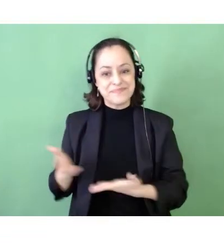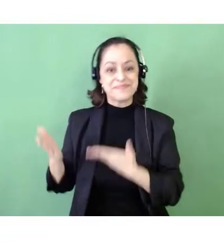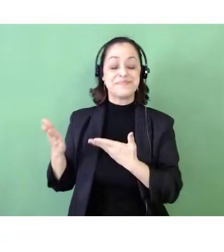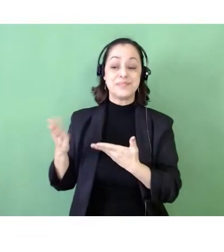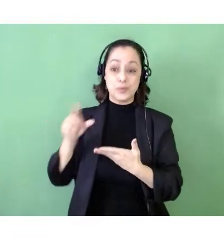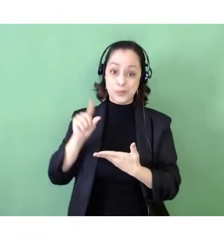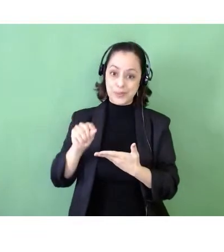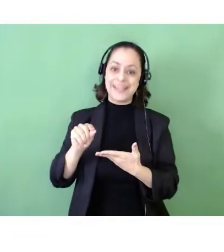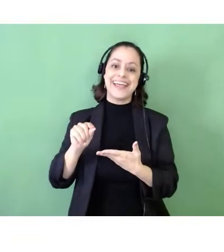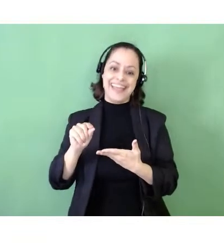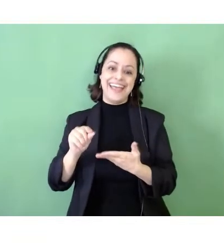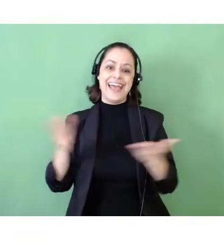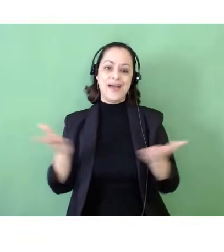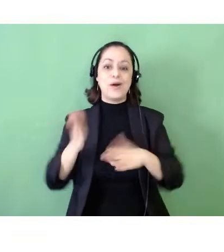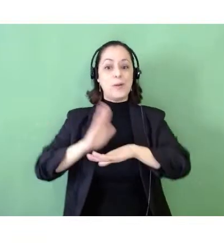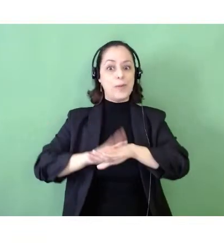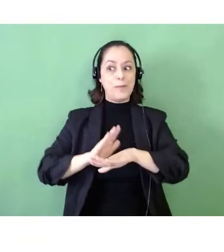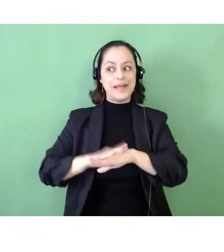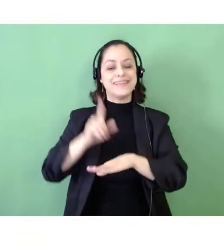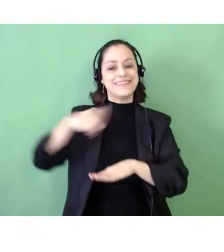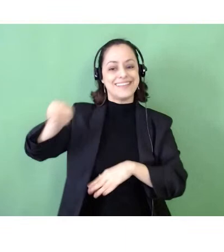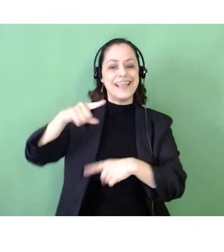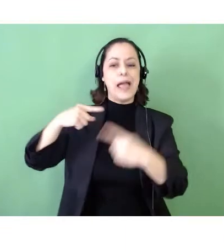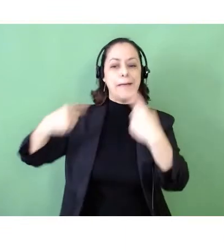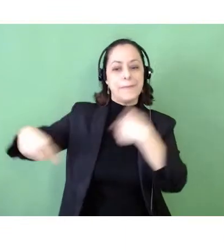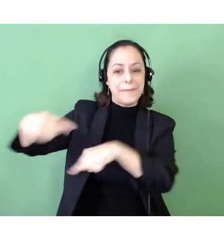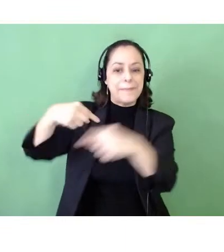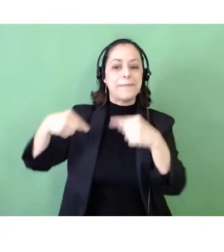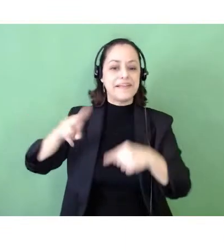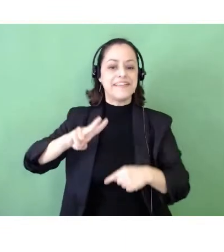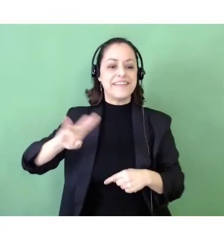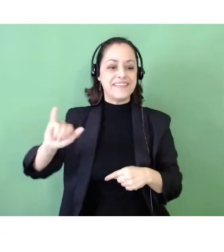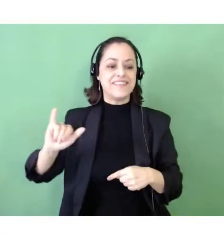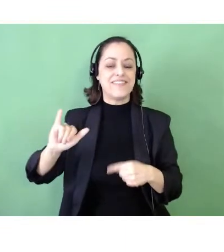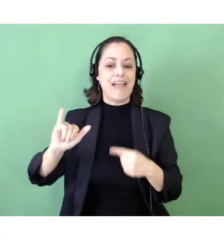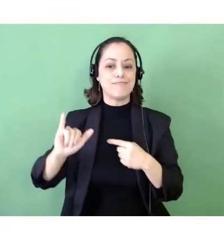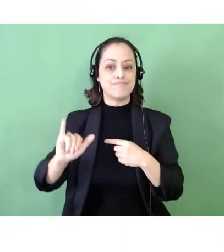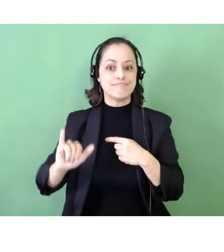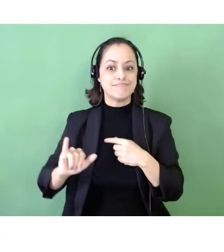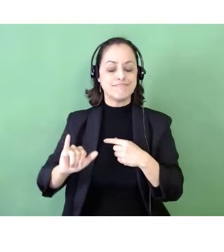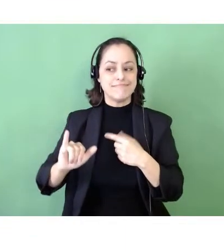inquietante para nós brasileiros, é um tribunal, uma banca.